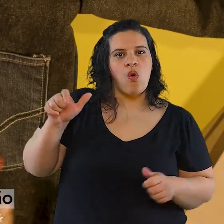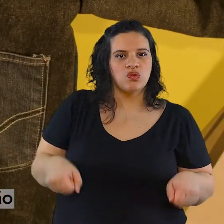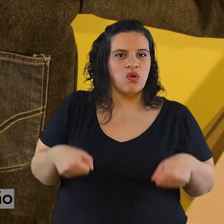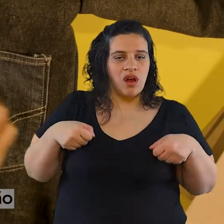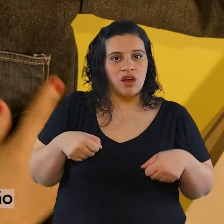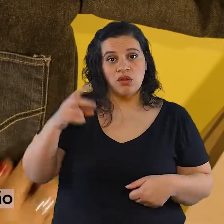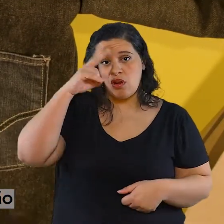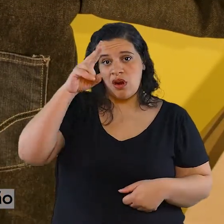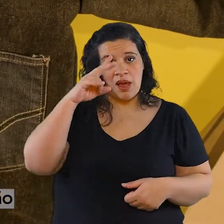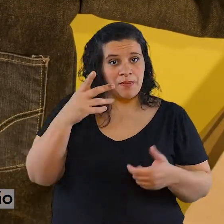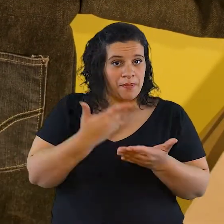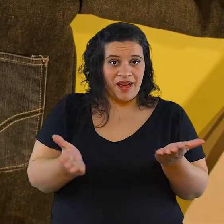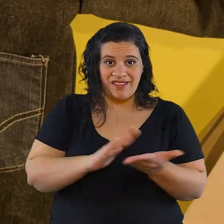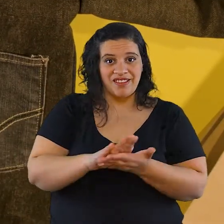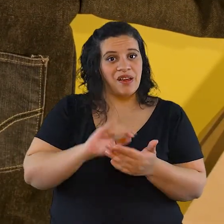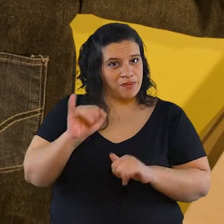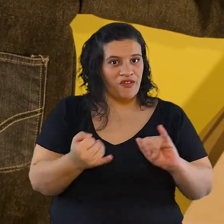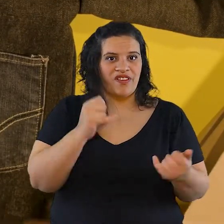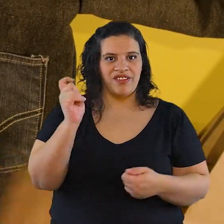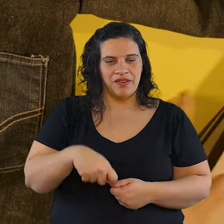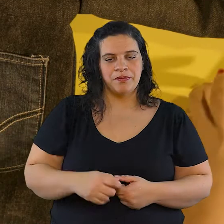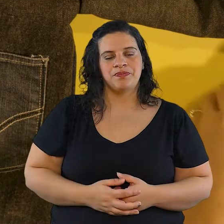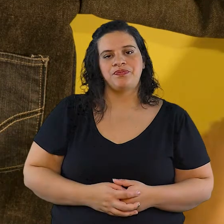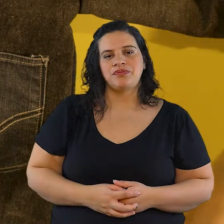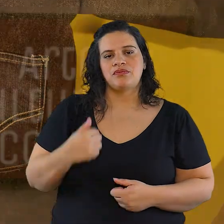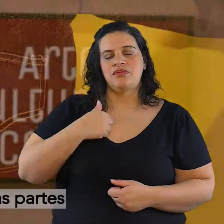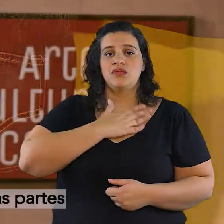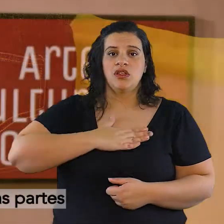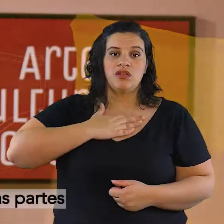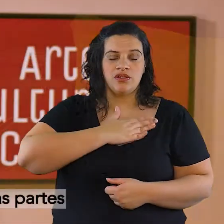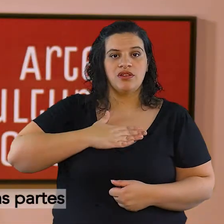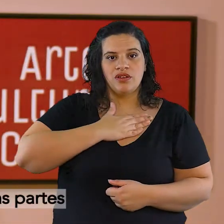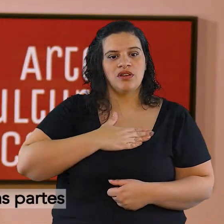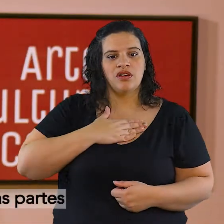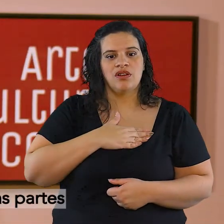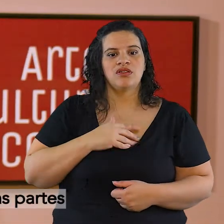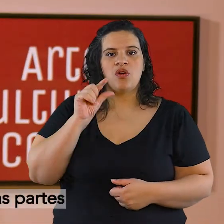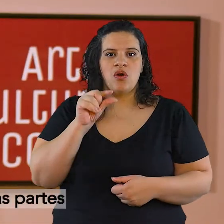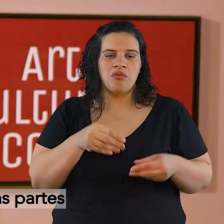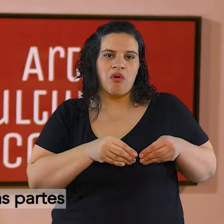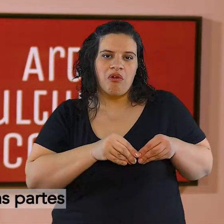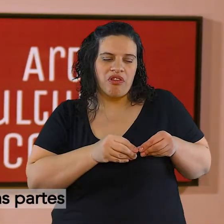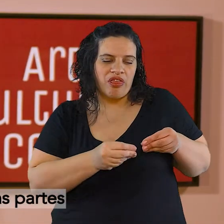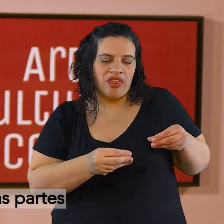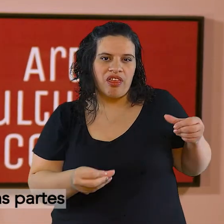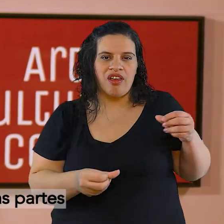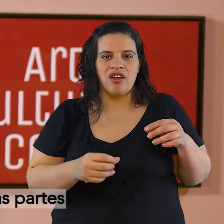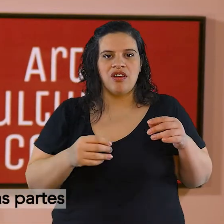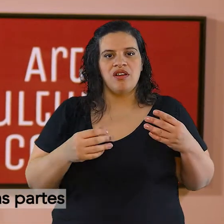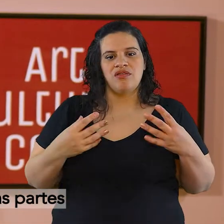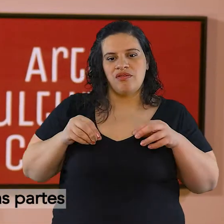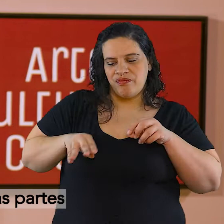e esse eu peguei de uma outra calça. Então, lembra não desperdiçar nada. Eu gosto de deixar um pouco